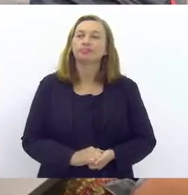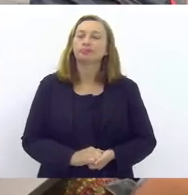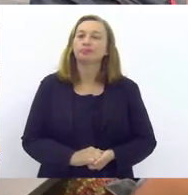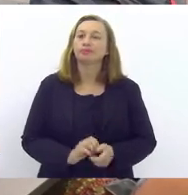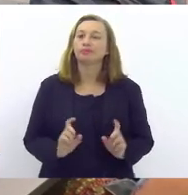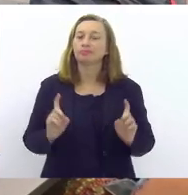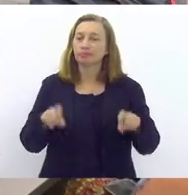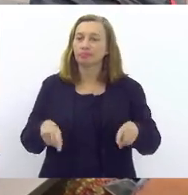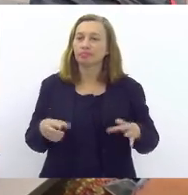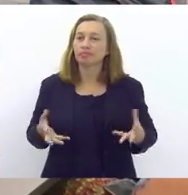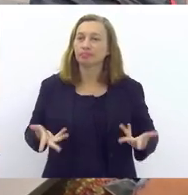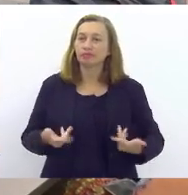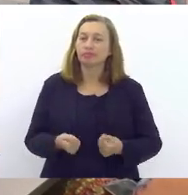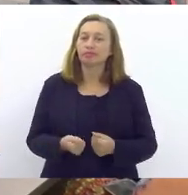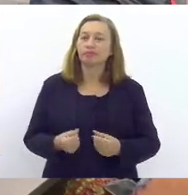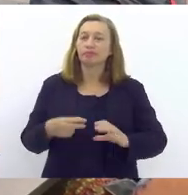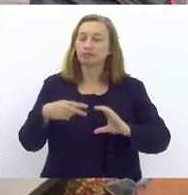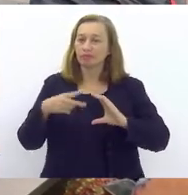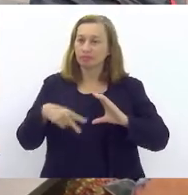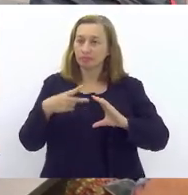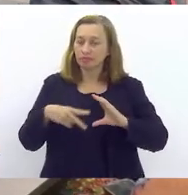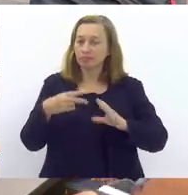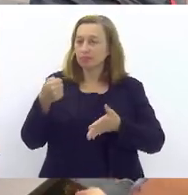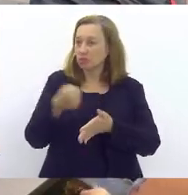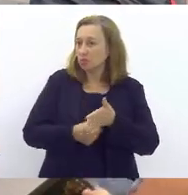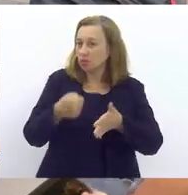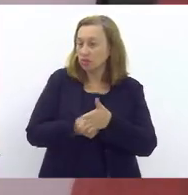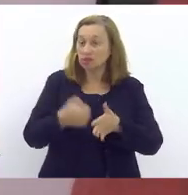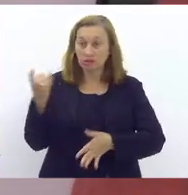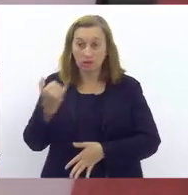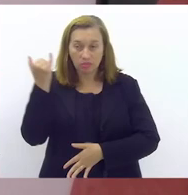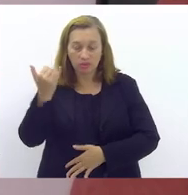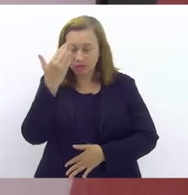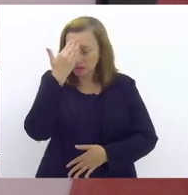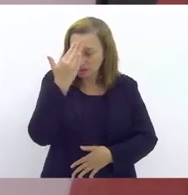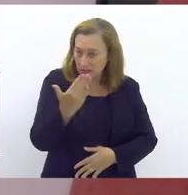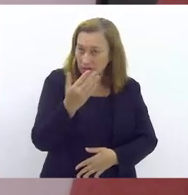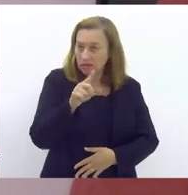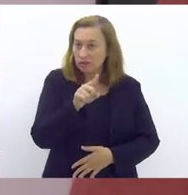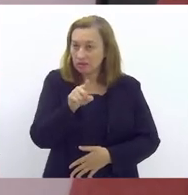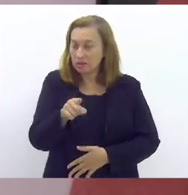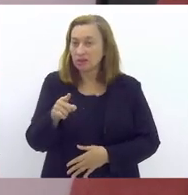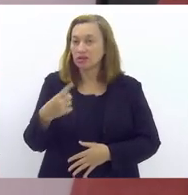na Câmara Municipal do Rio de Janeiro, com lutas muitíssimo importantes. Agradecer a